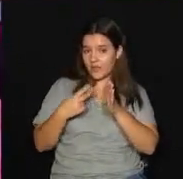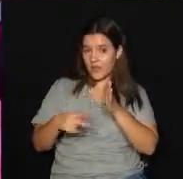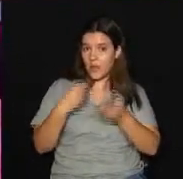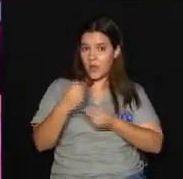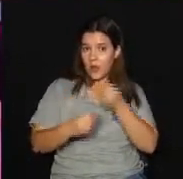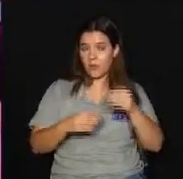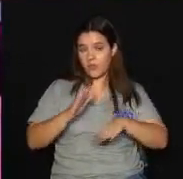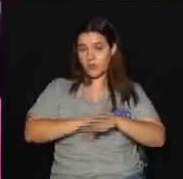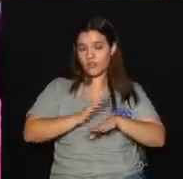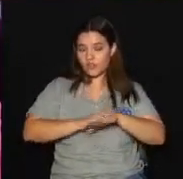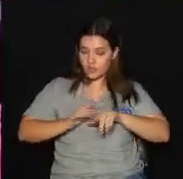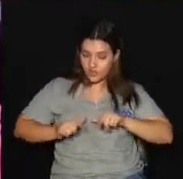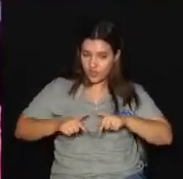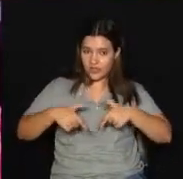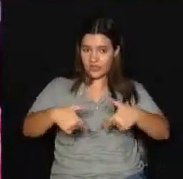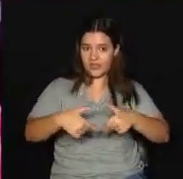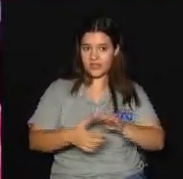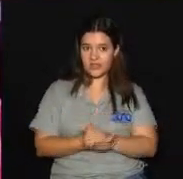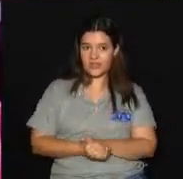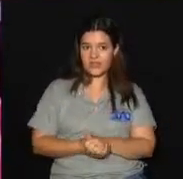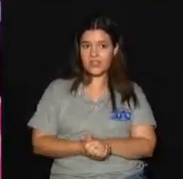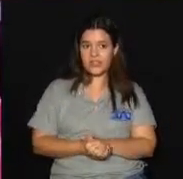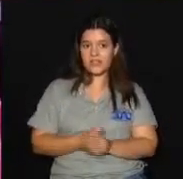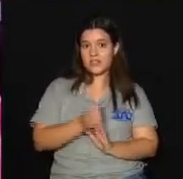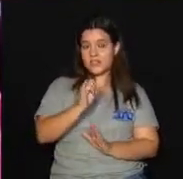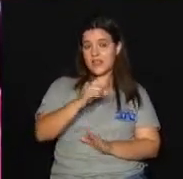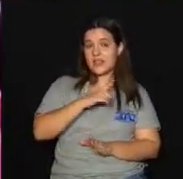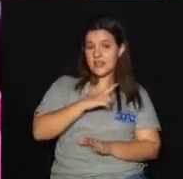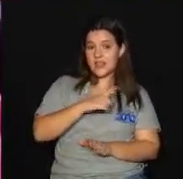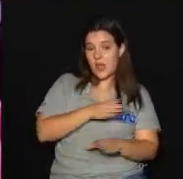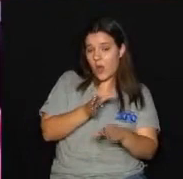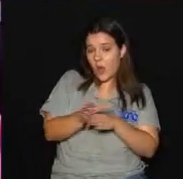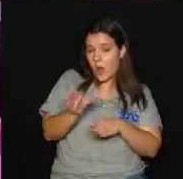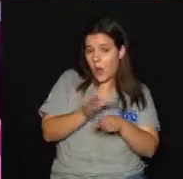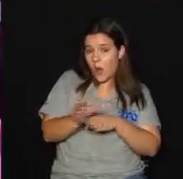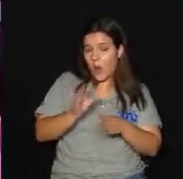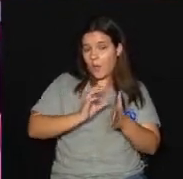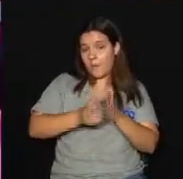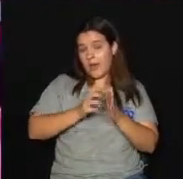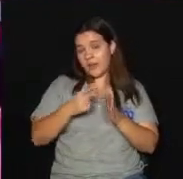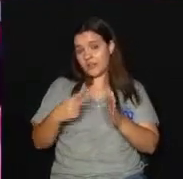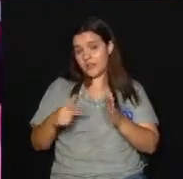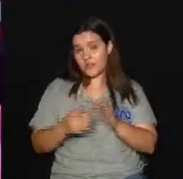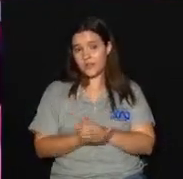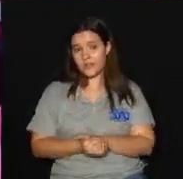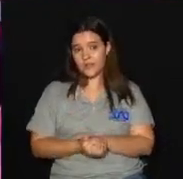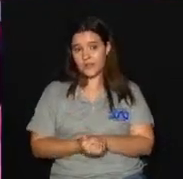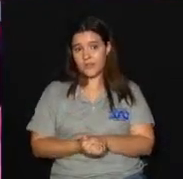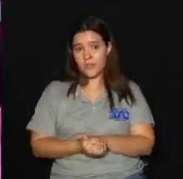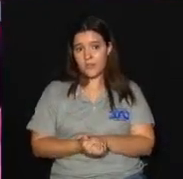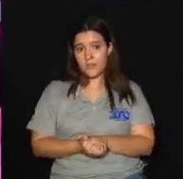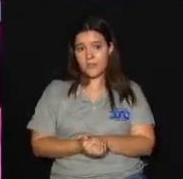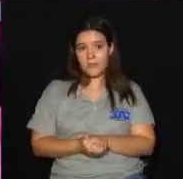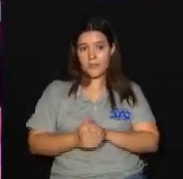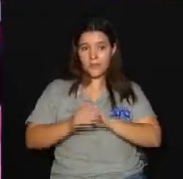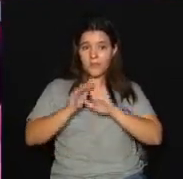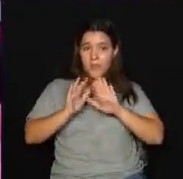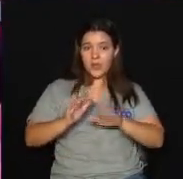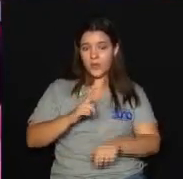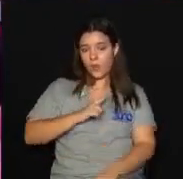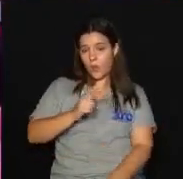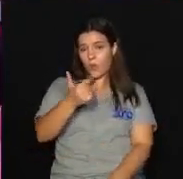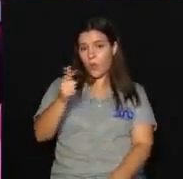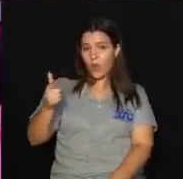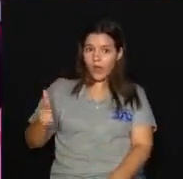vai agir, se é que há alguma orientação programática na ação dele. Fora isso,